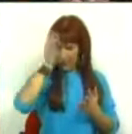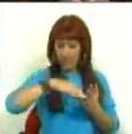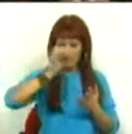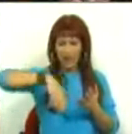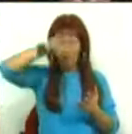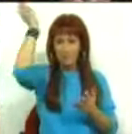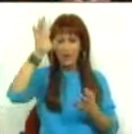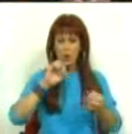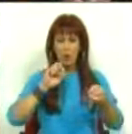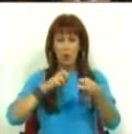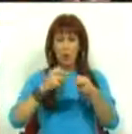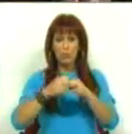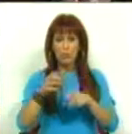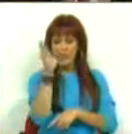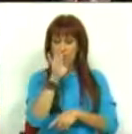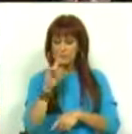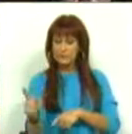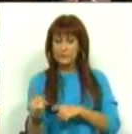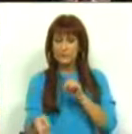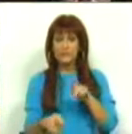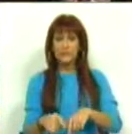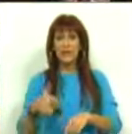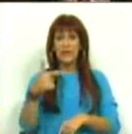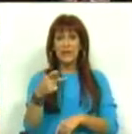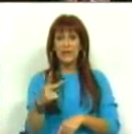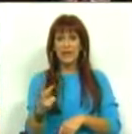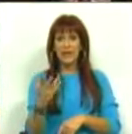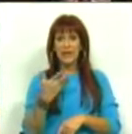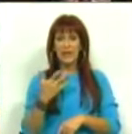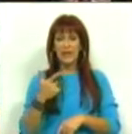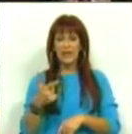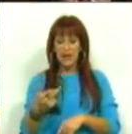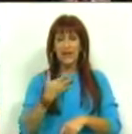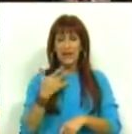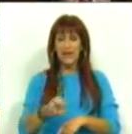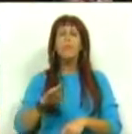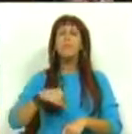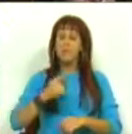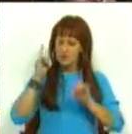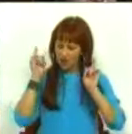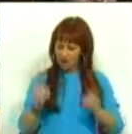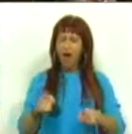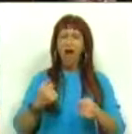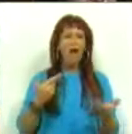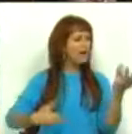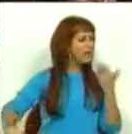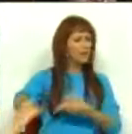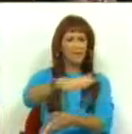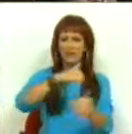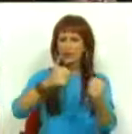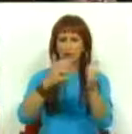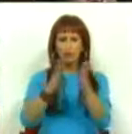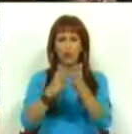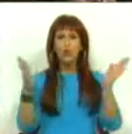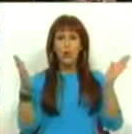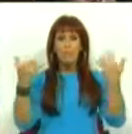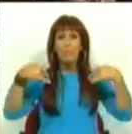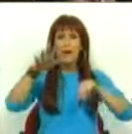o problema da implantação da televisão digital terrestre em Portugal começa a ser uma preocupação partilhada por todos.